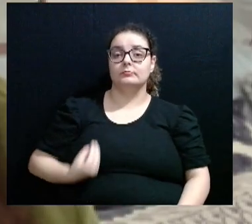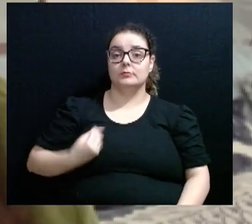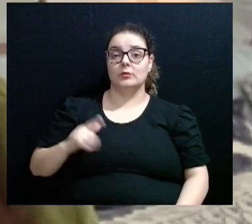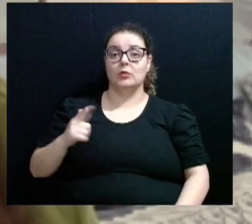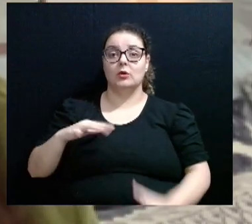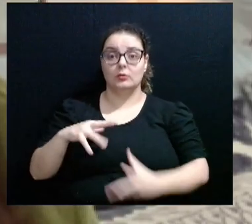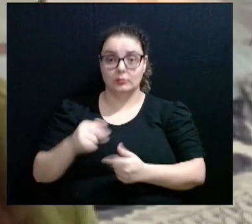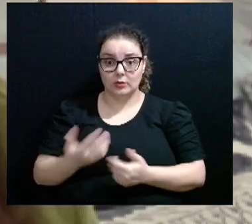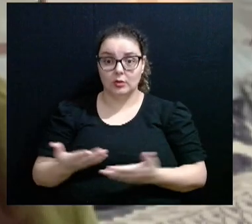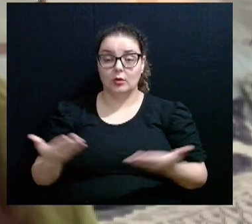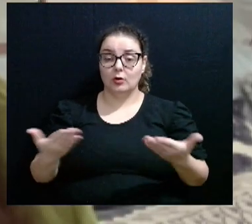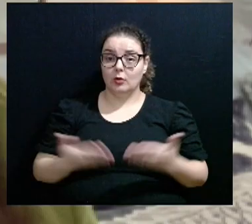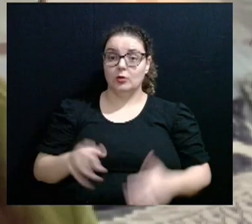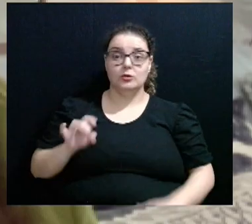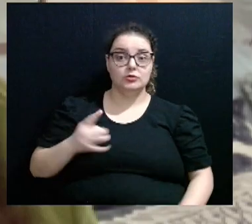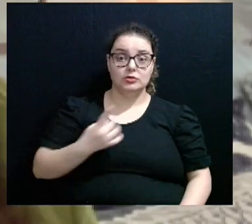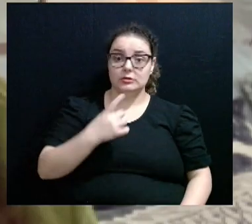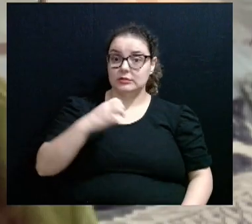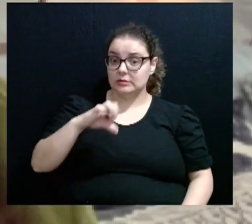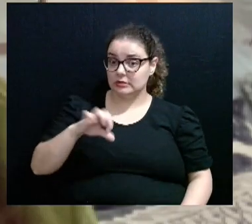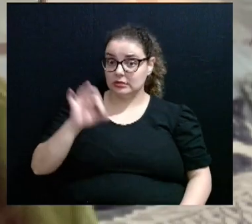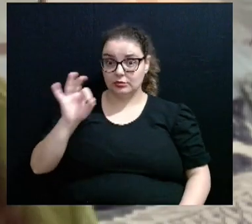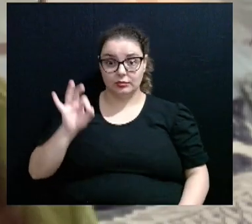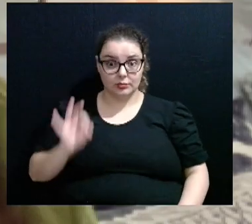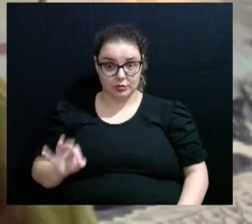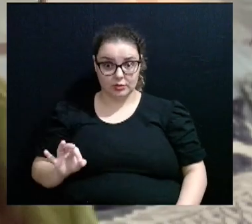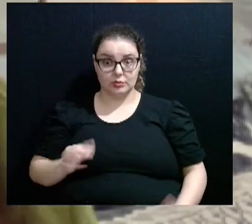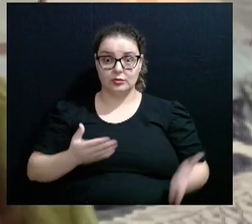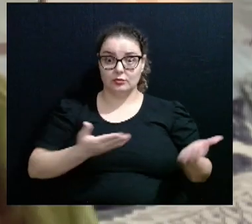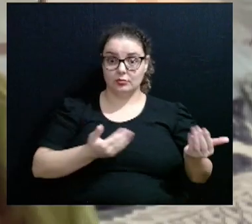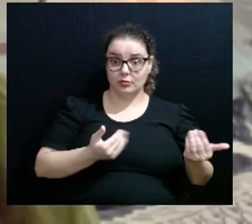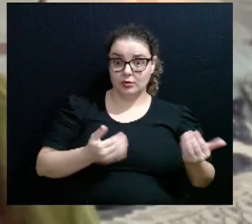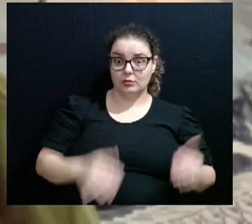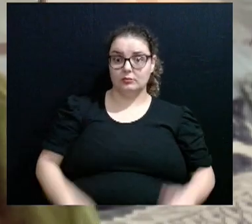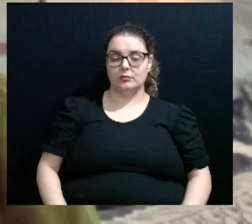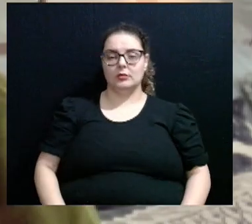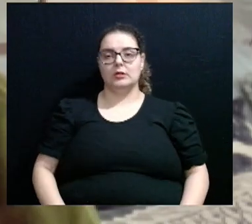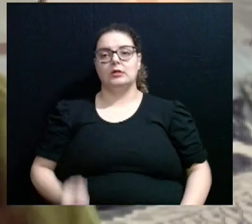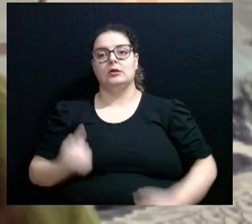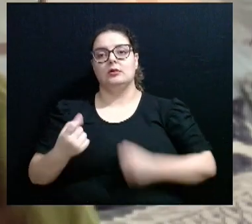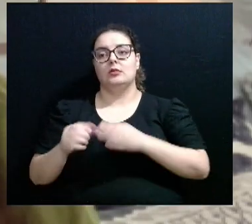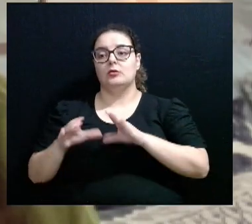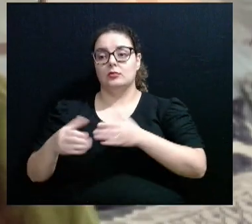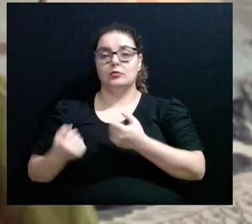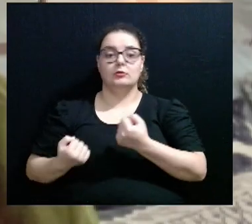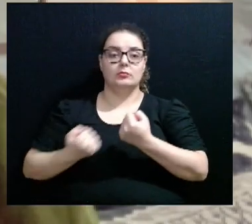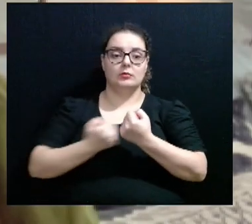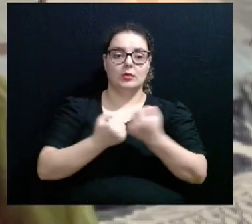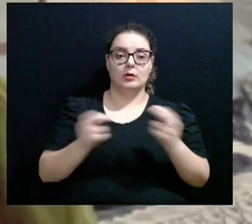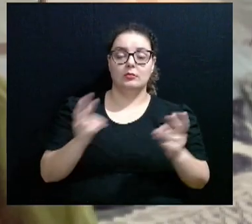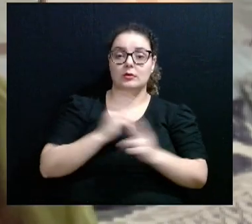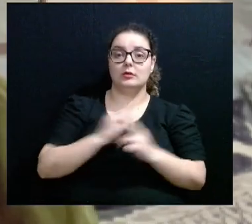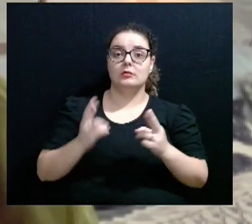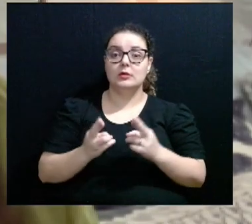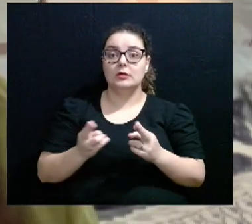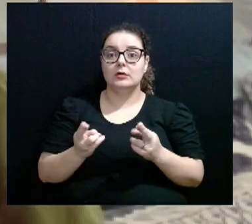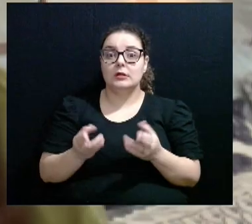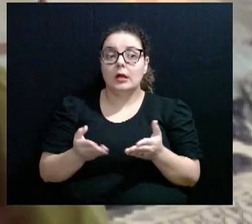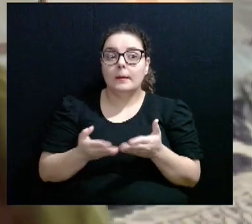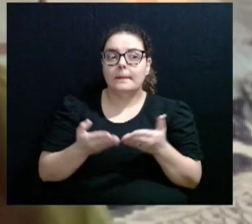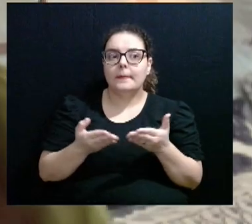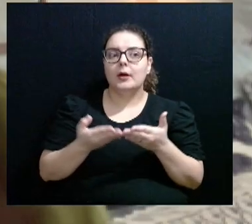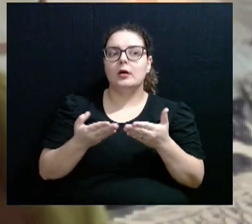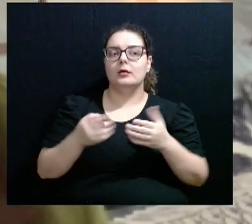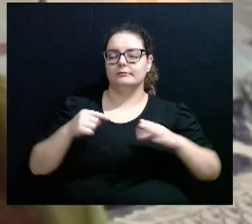somente 19% dos jovens sentem que tem algum grupo de apoio, então as relações, elas estão escassas, relações profundas, de fato, né, não